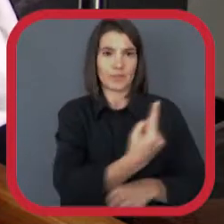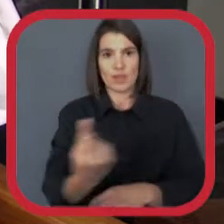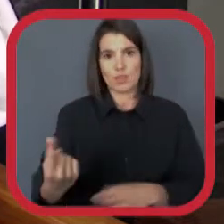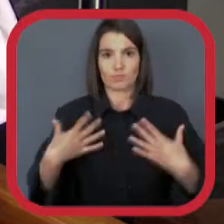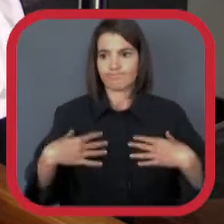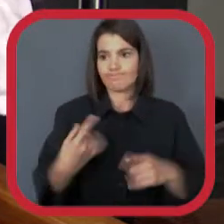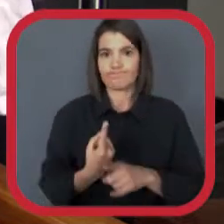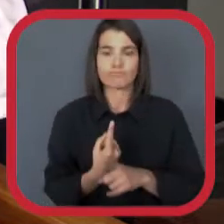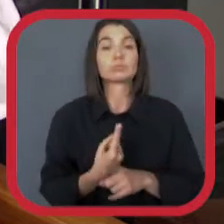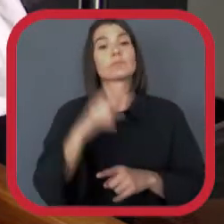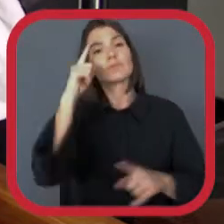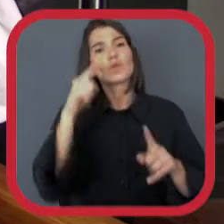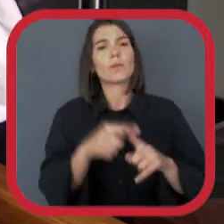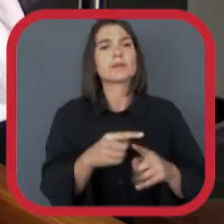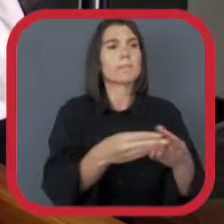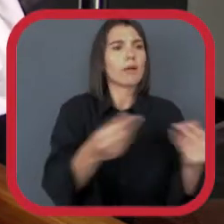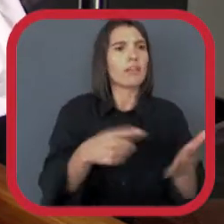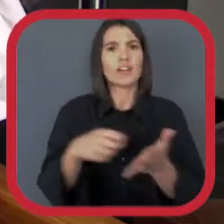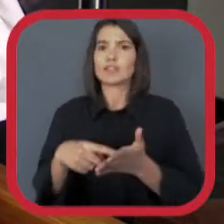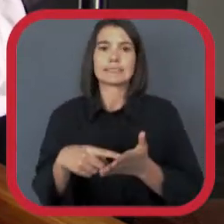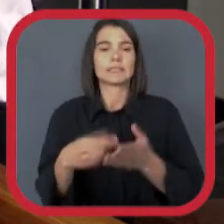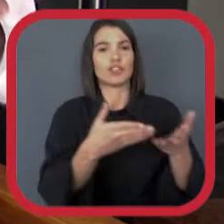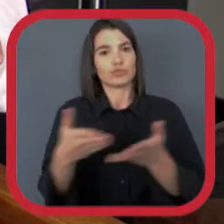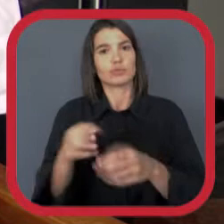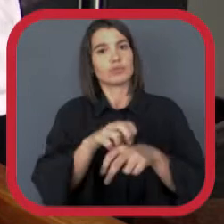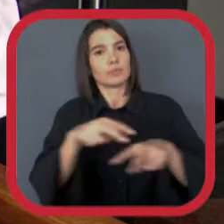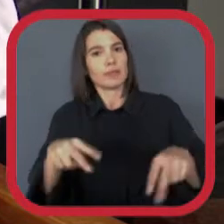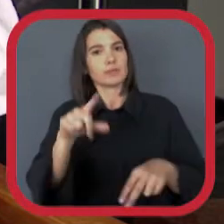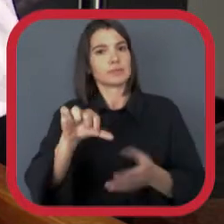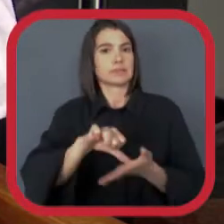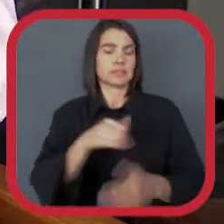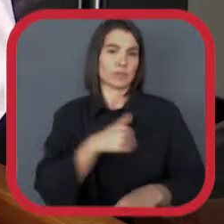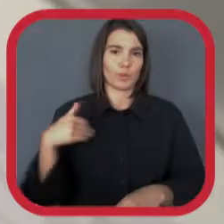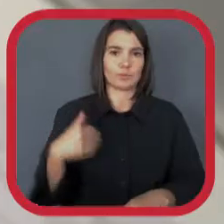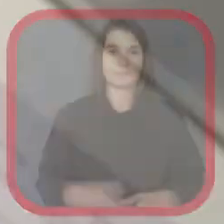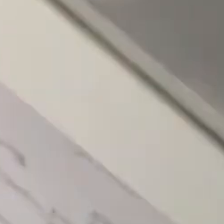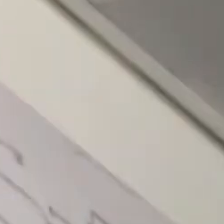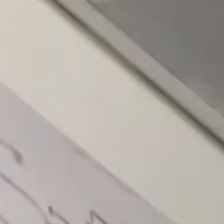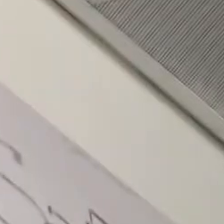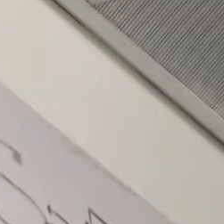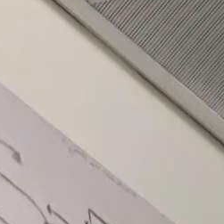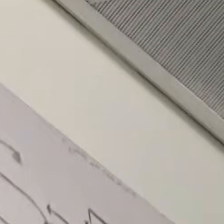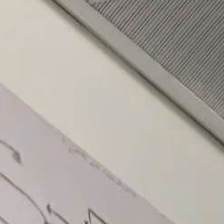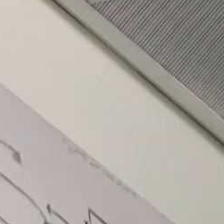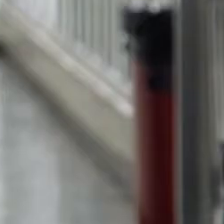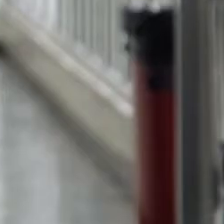proteção individual, o objetivo é travar a falta de material em hospitais e centros de saúde.